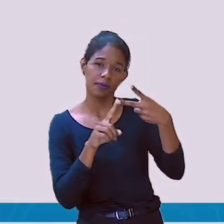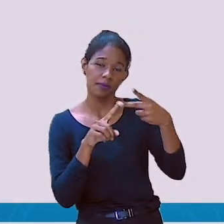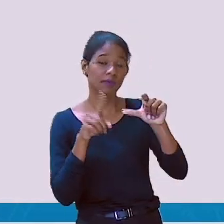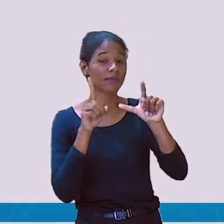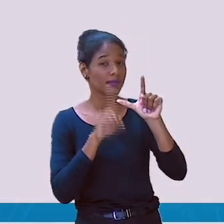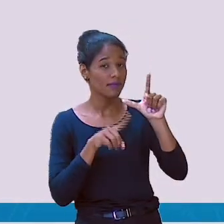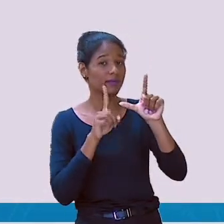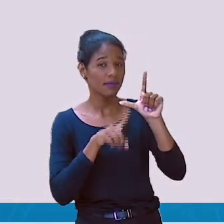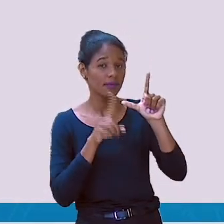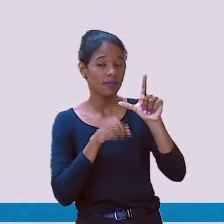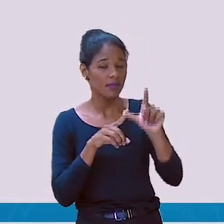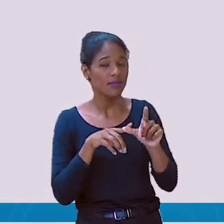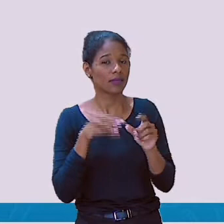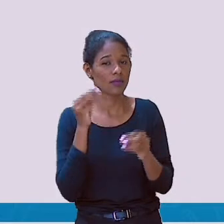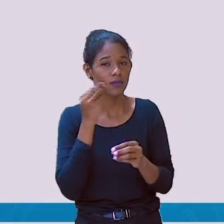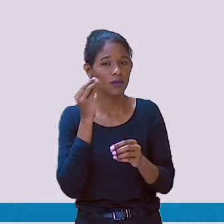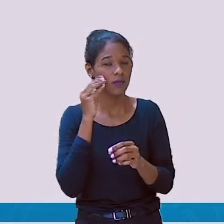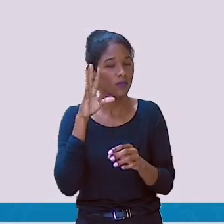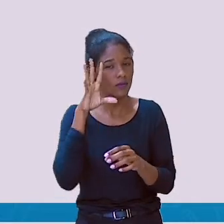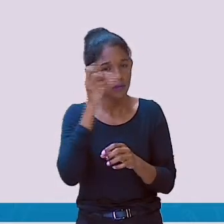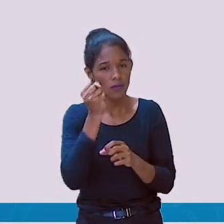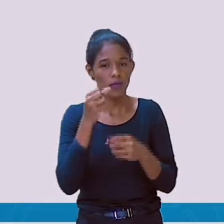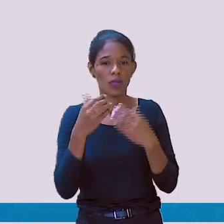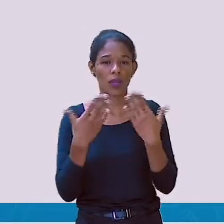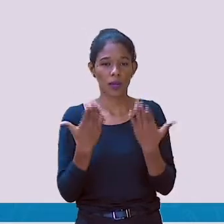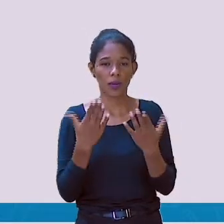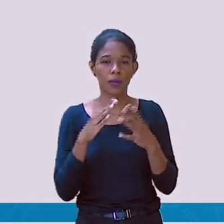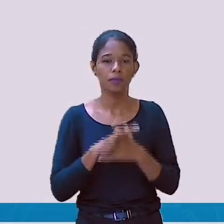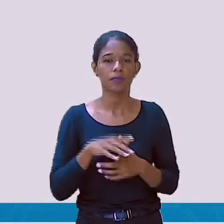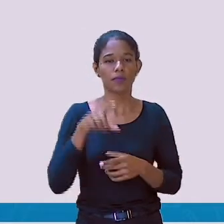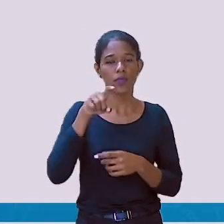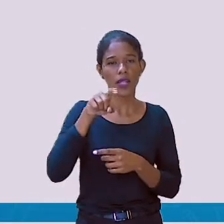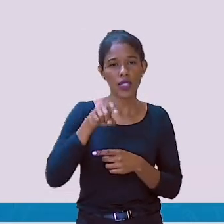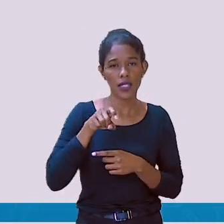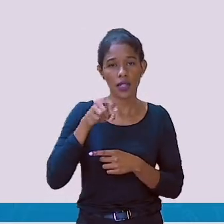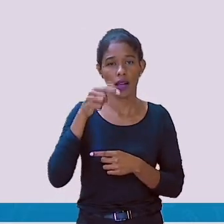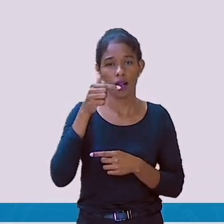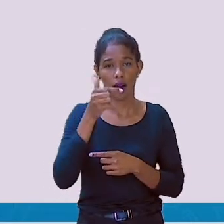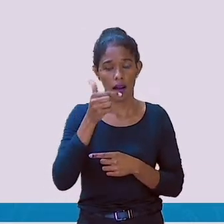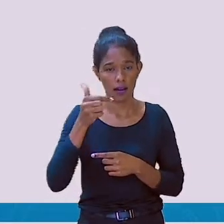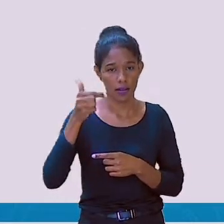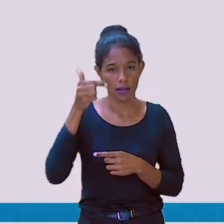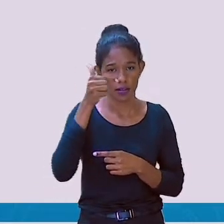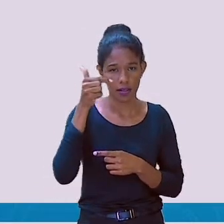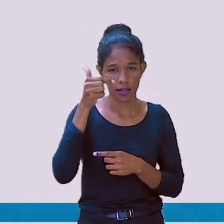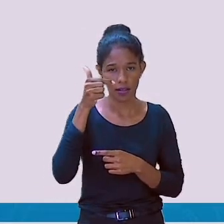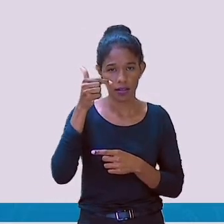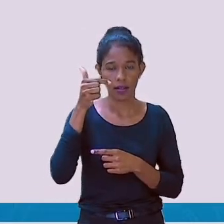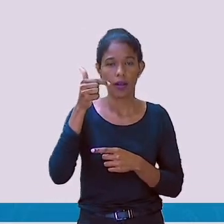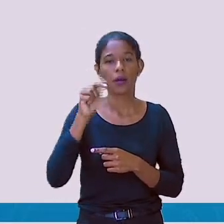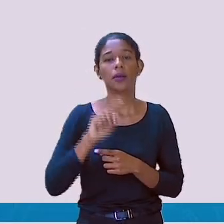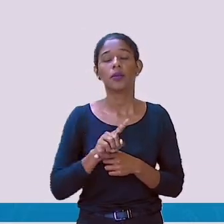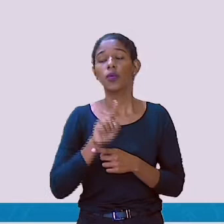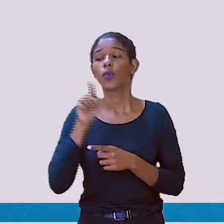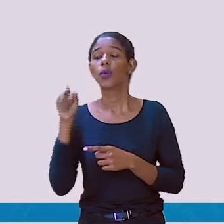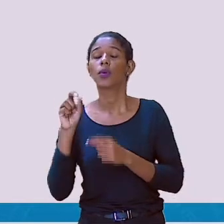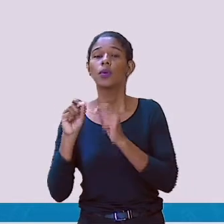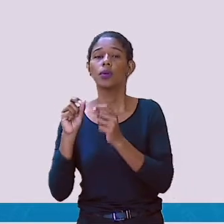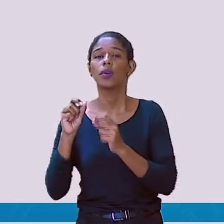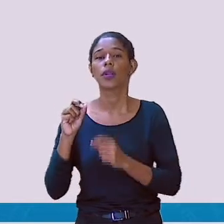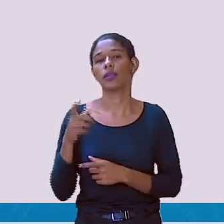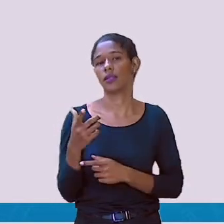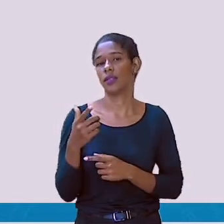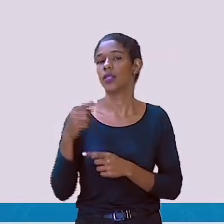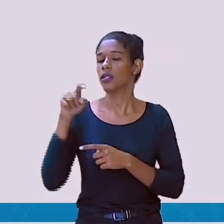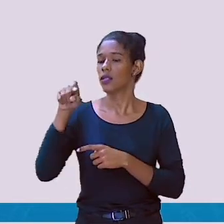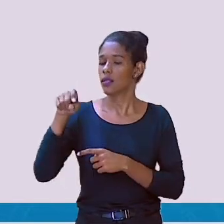o quadrado, x ao quadrado, e aqui também eu tenho x ao quadrado. Então, como que vai ficar? X,